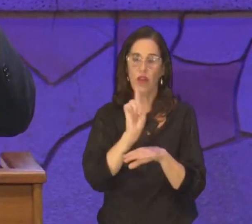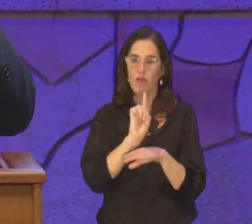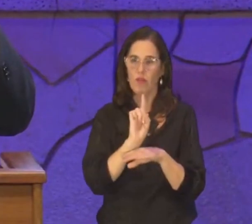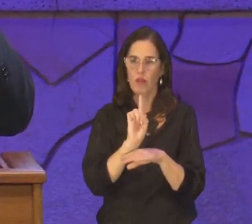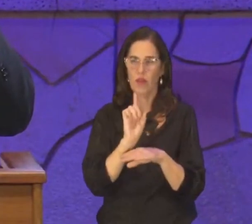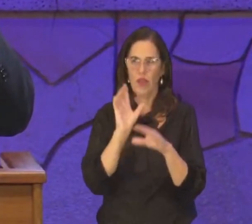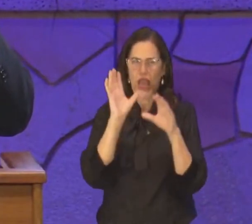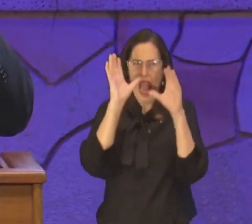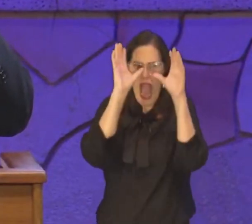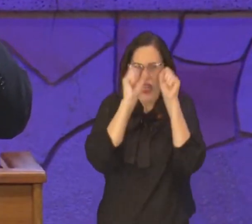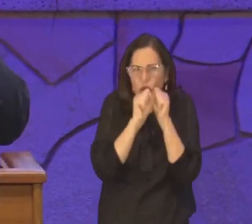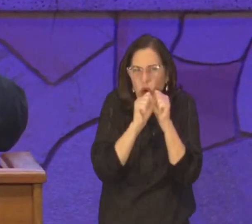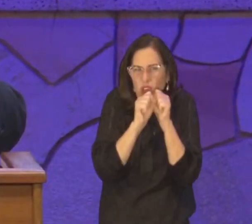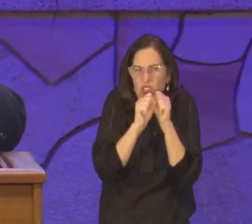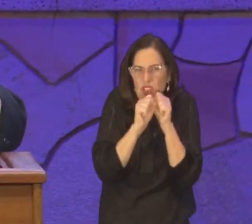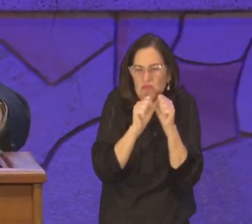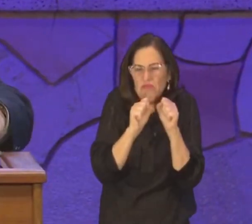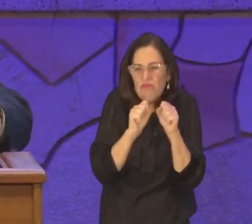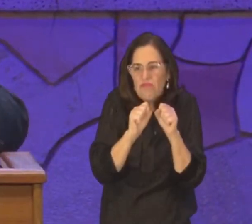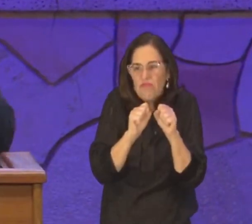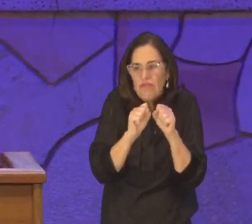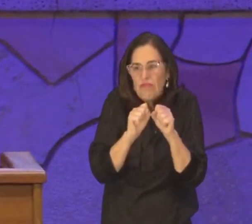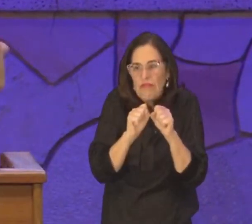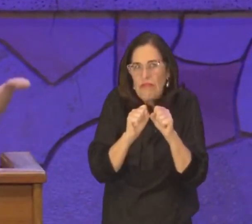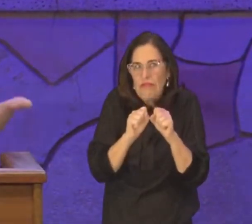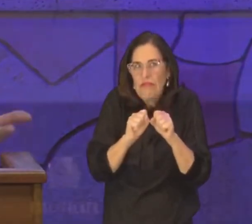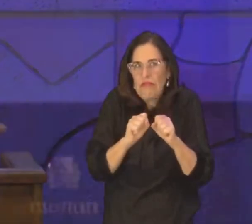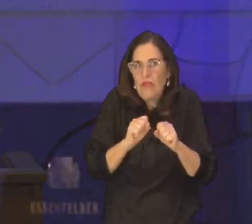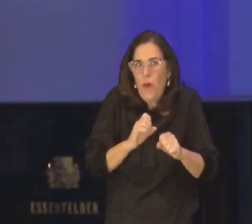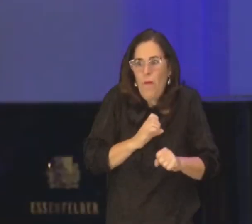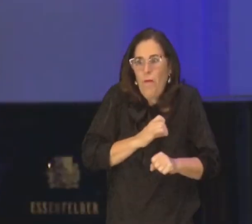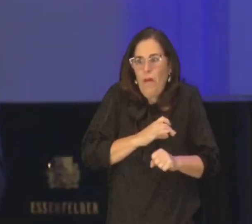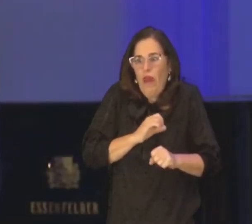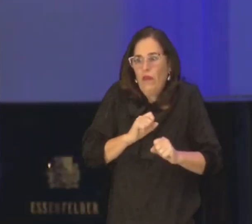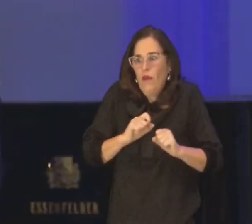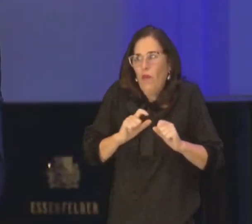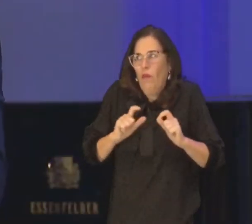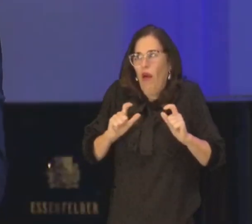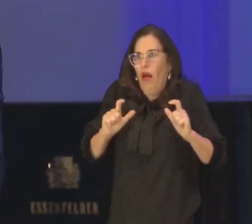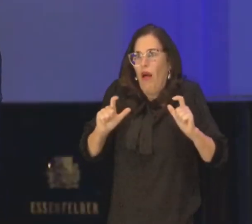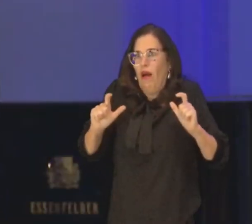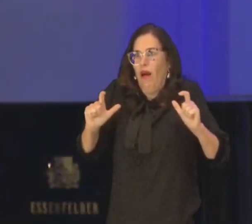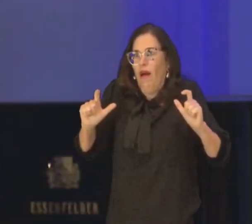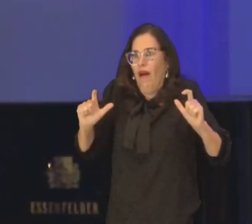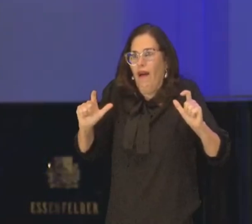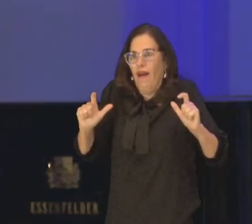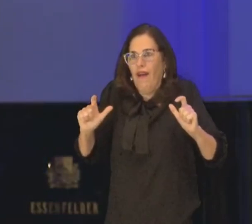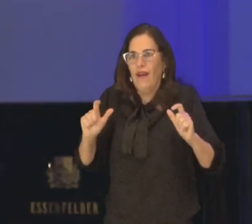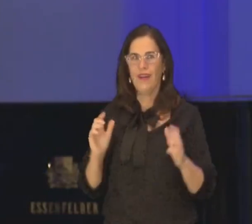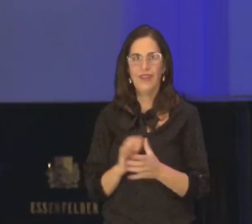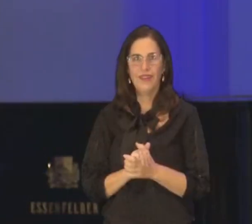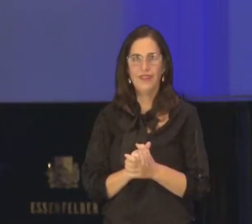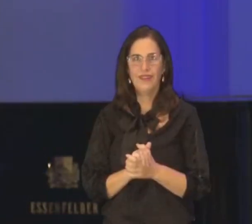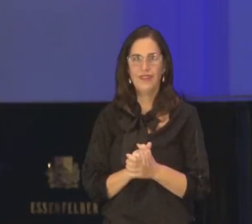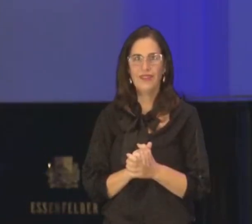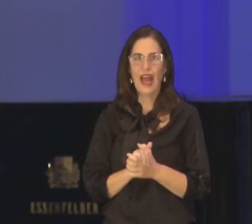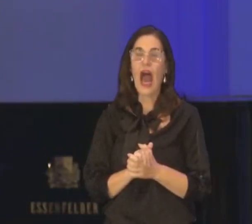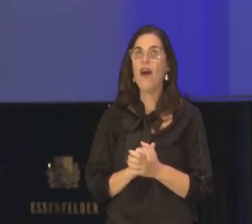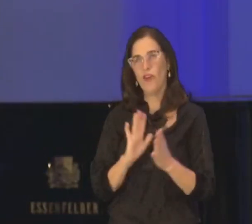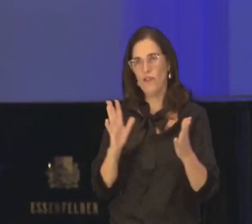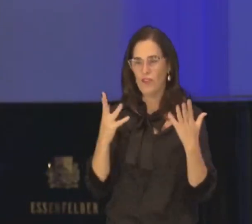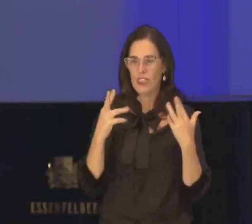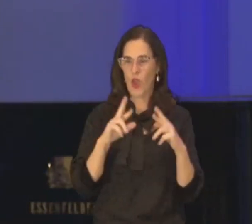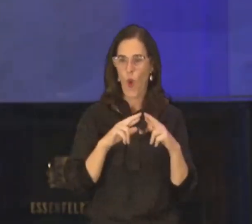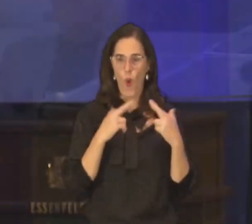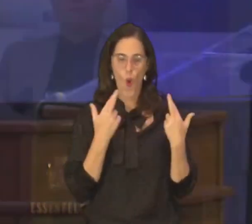noite, o que talvez aumentava mais ainda o medo. Imagina, vamos fazer um grupo de comunhão no cemitério à